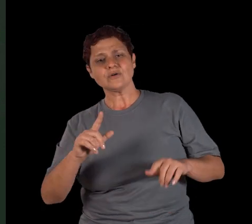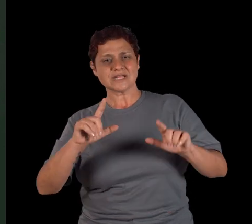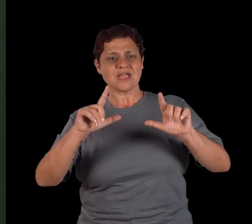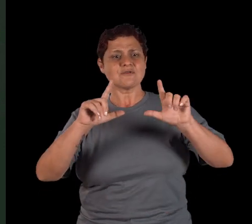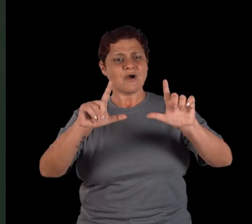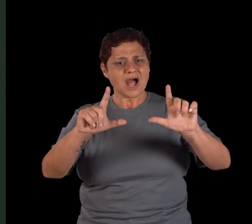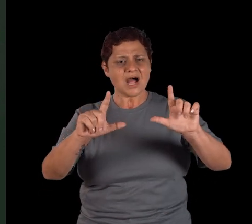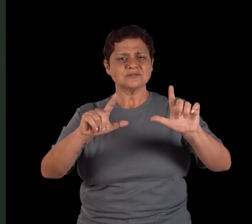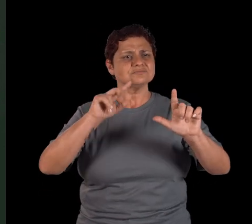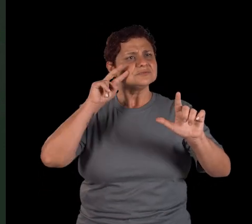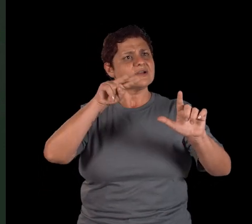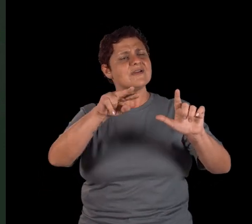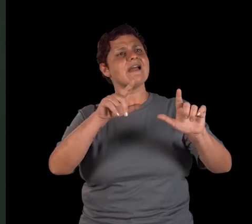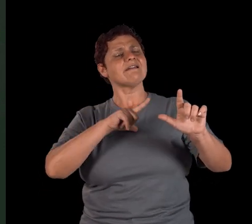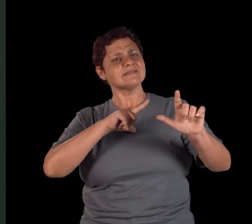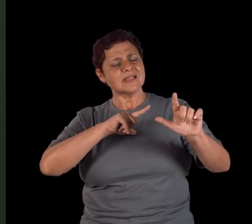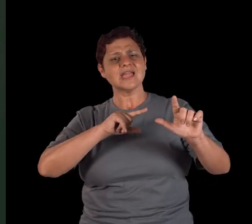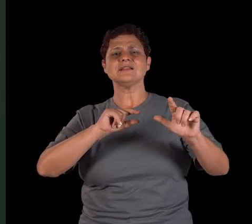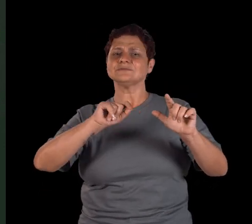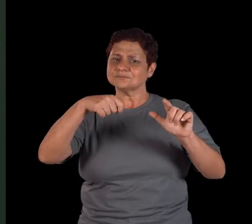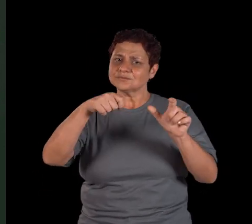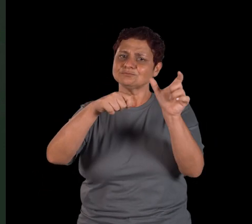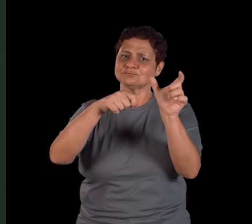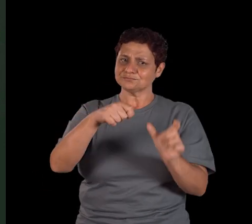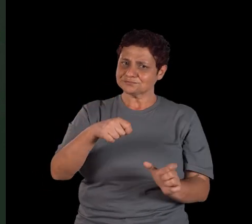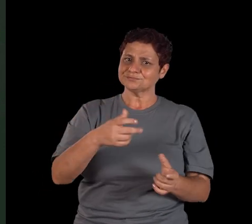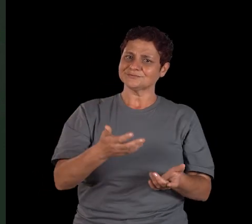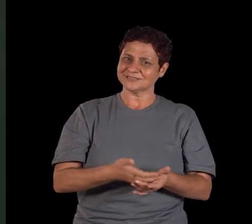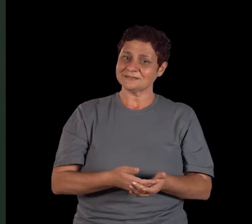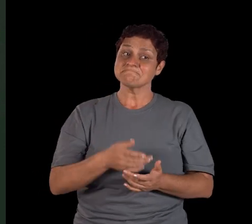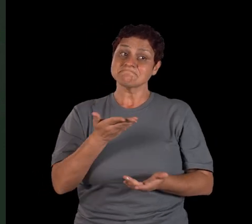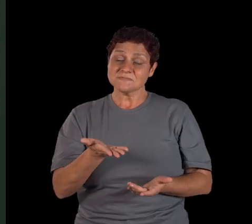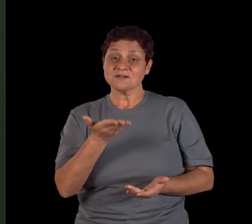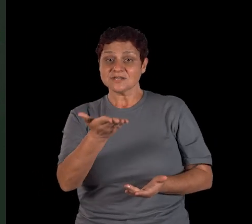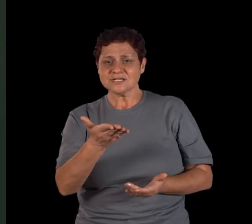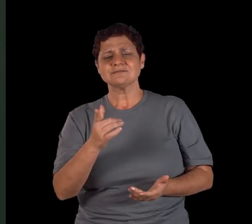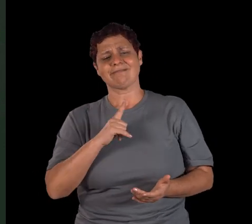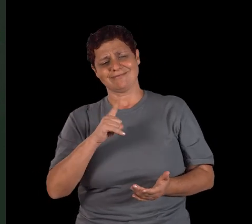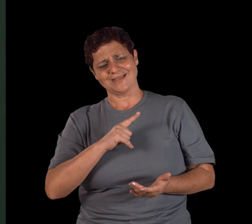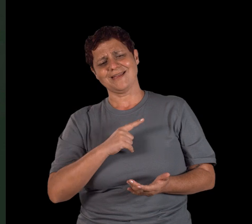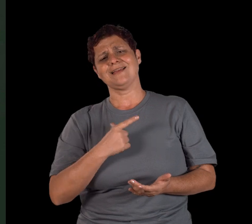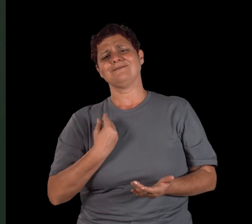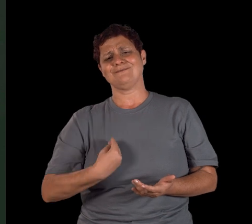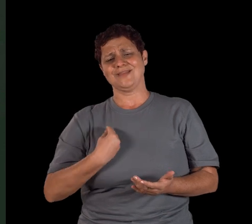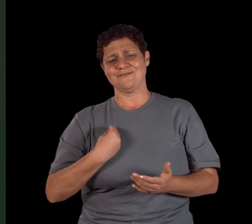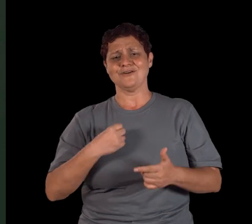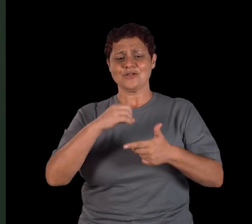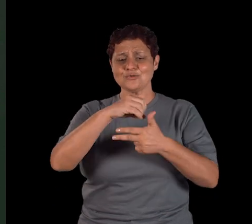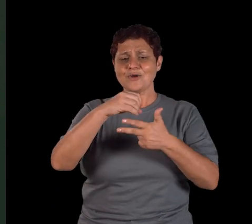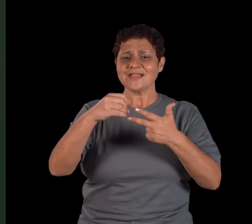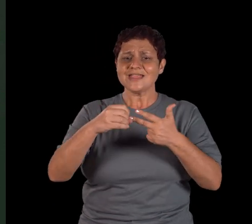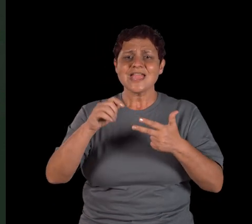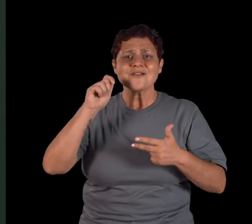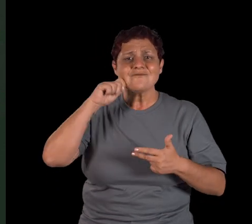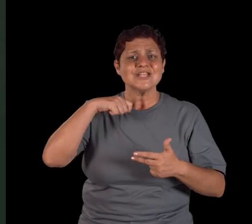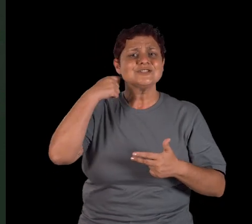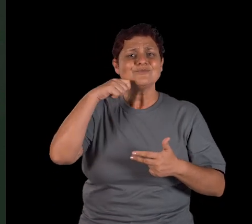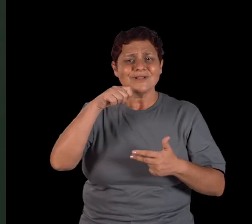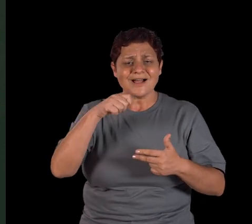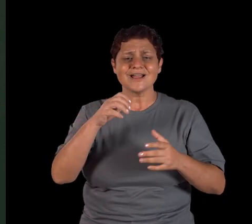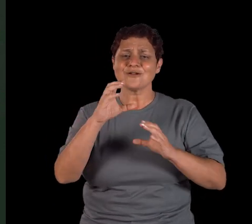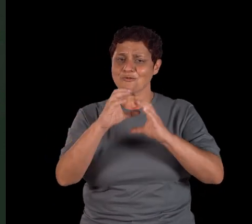temos polissemia, em vários lugares nós temos polissemia, certo? Então, isso é comum aparecer, tanto no Enem, quanto em vestibulares, quanto em